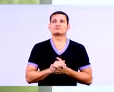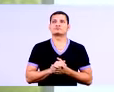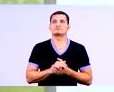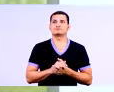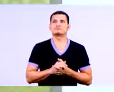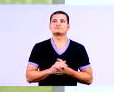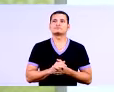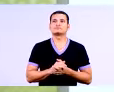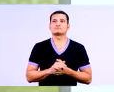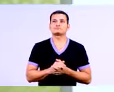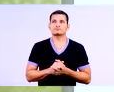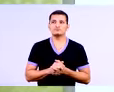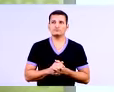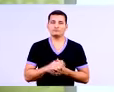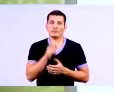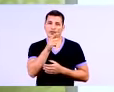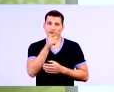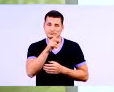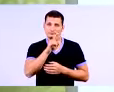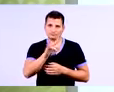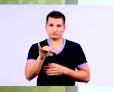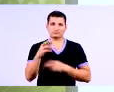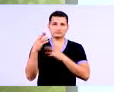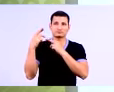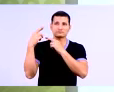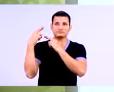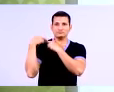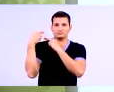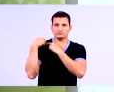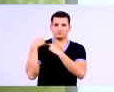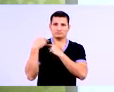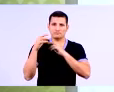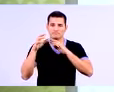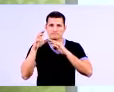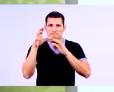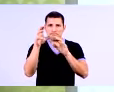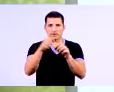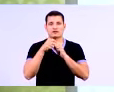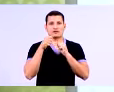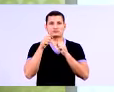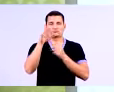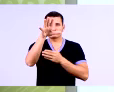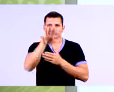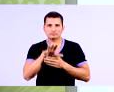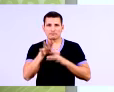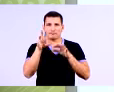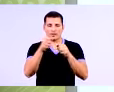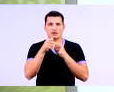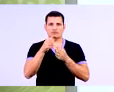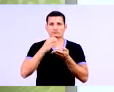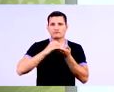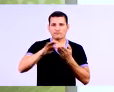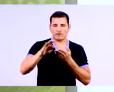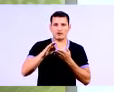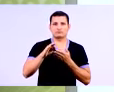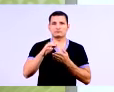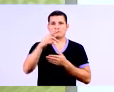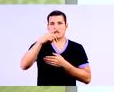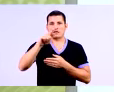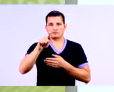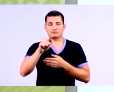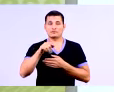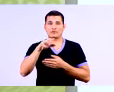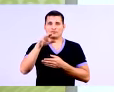processa.html. Ele vai ser o responsável por pegar esses dados e enviar essa página. Esses dados que estão